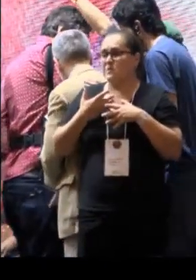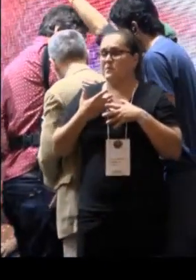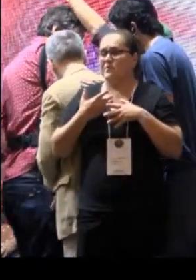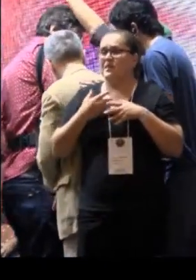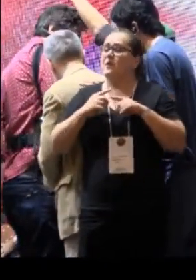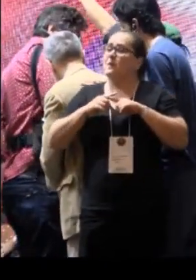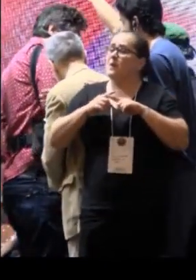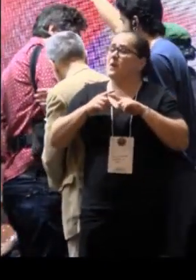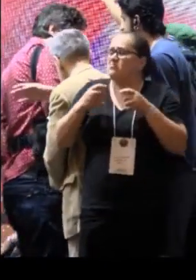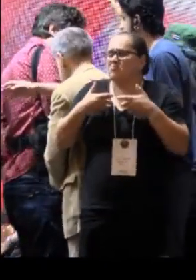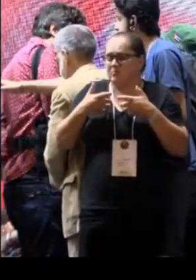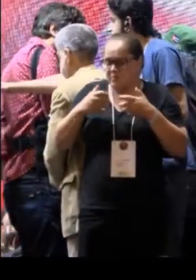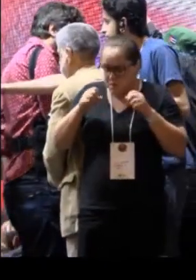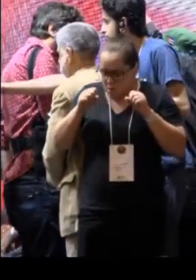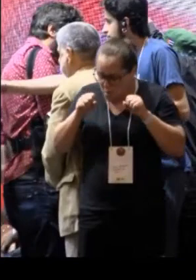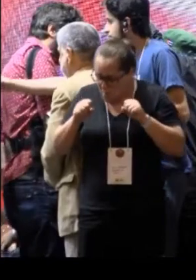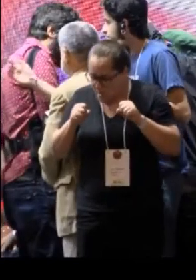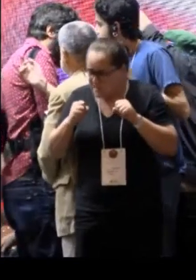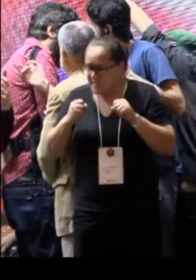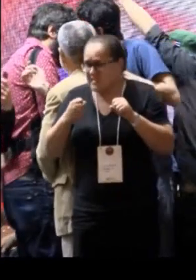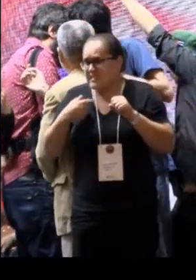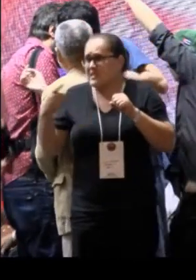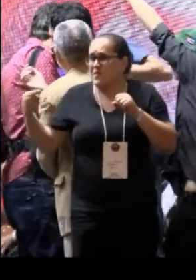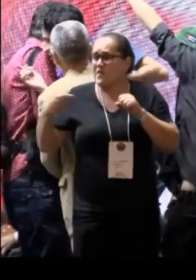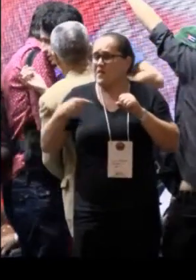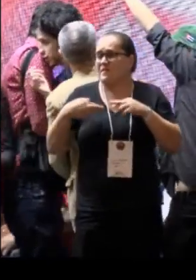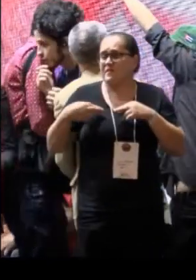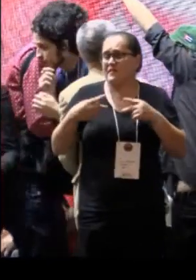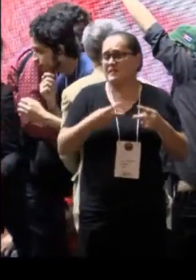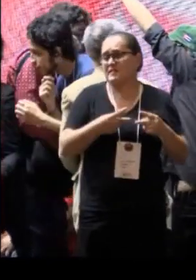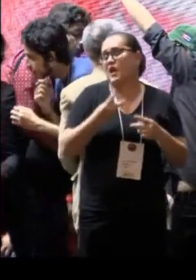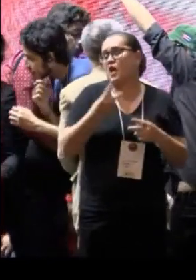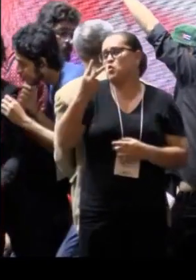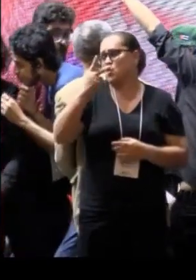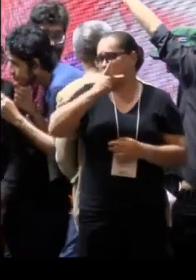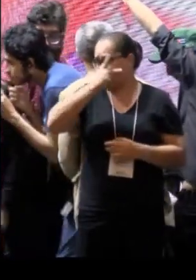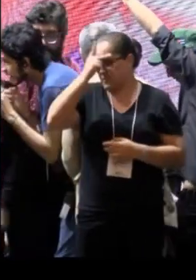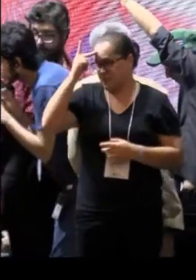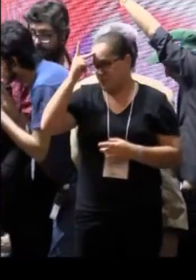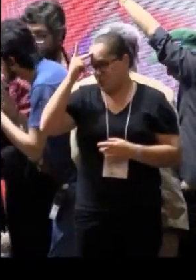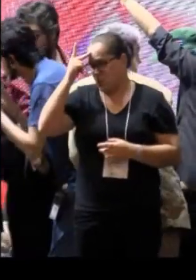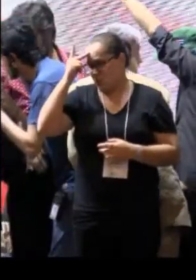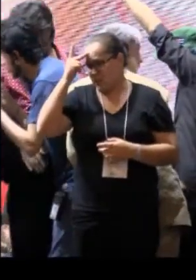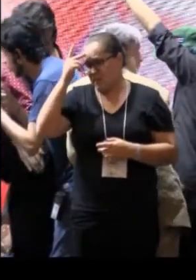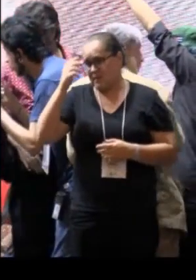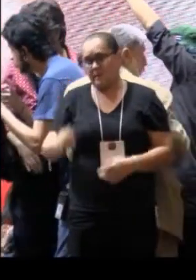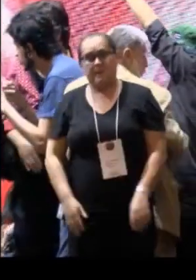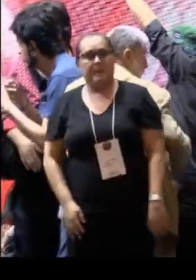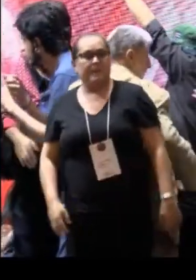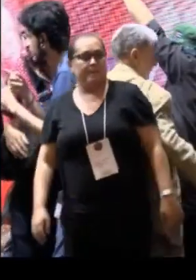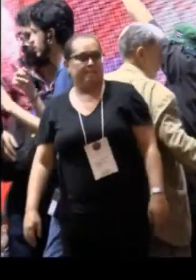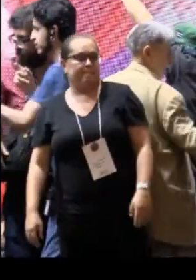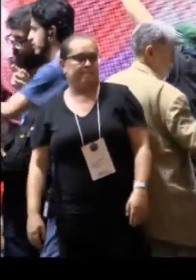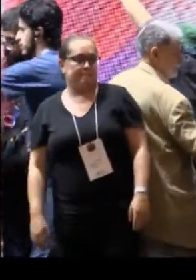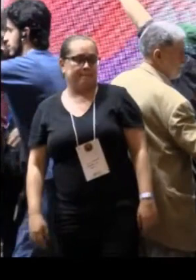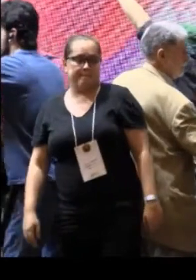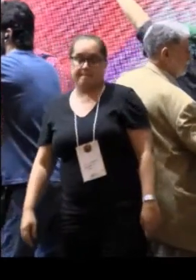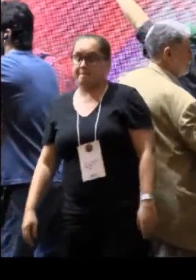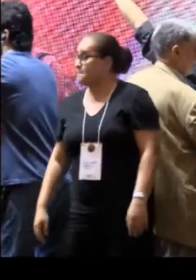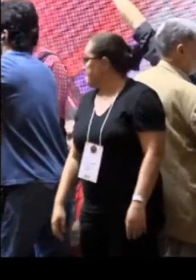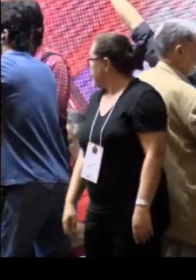Só podia receber duas pessoas de quinta-feira. Duas pessoas de quinta-feira à